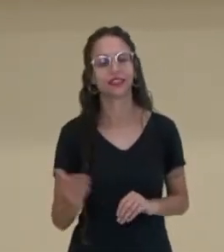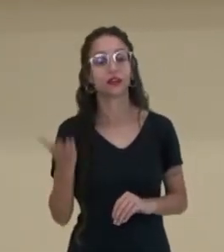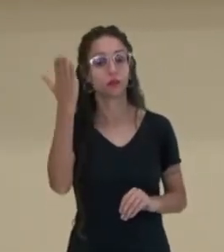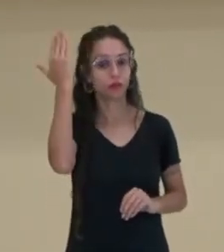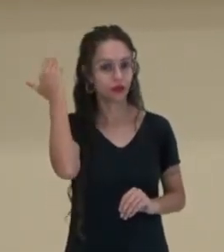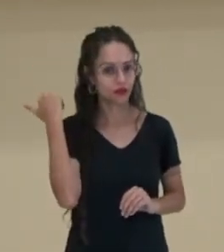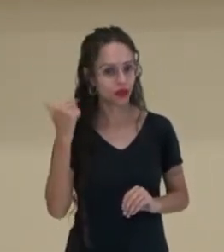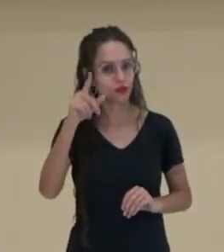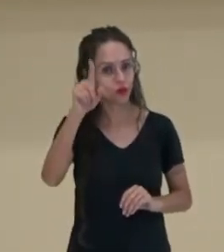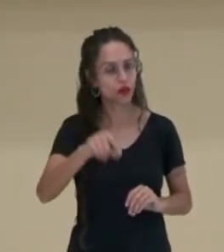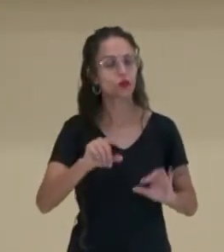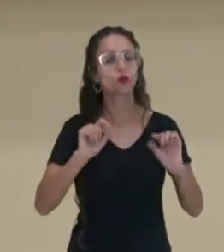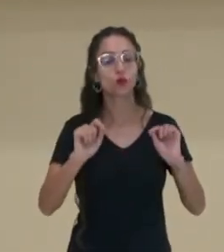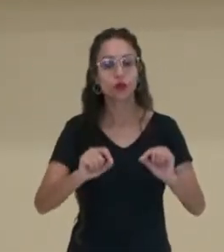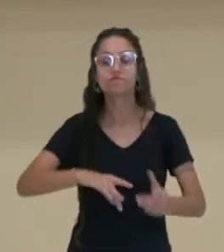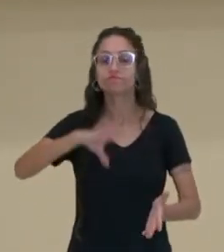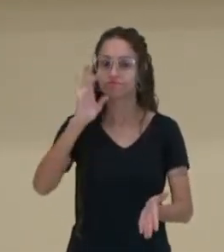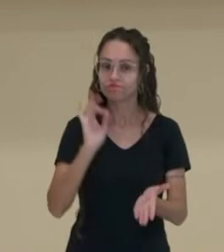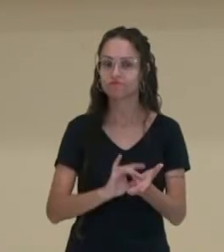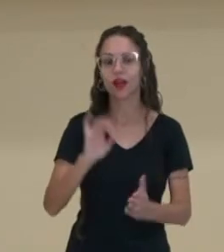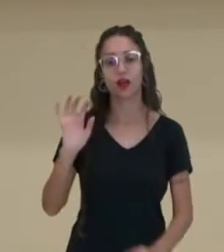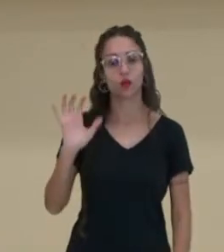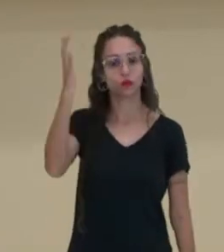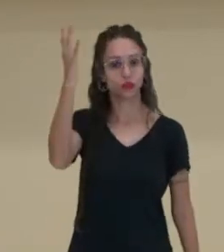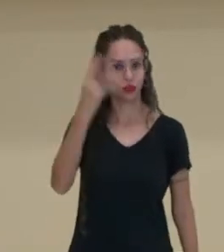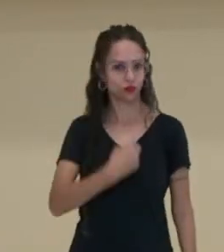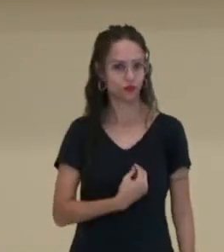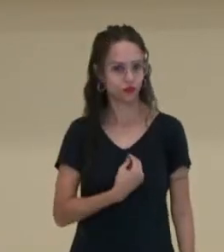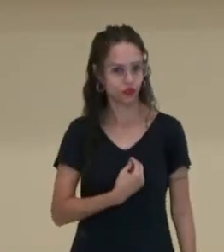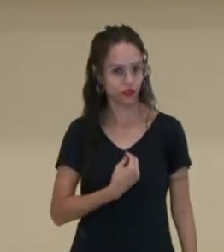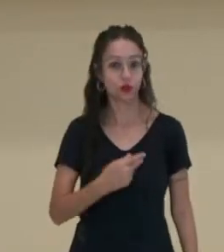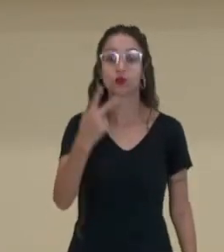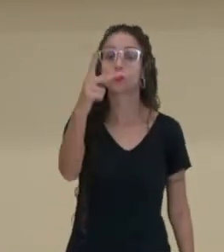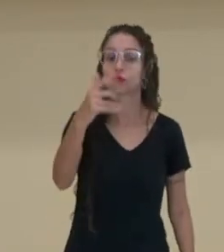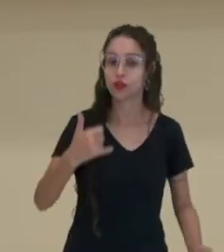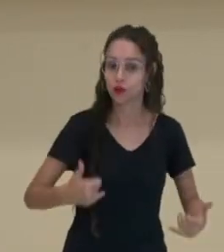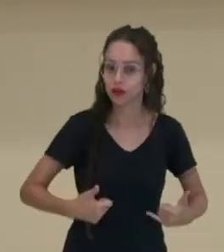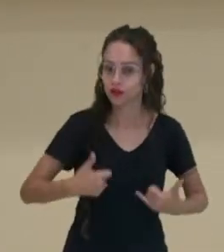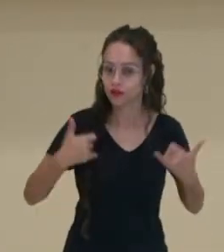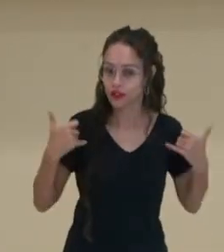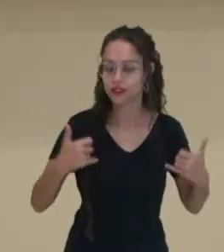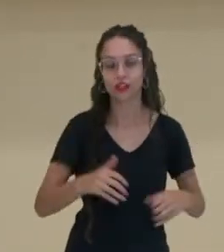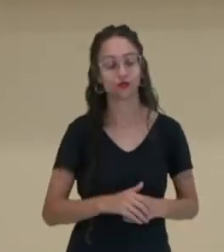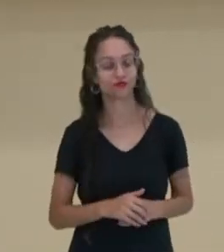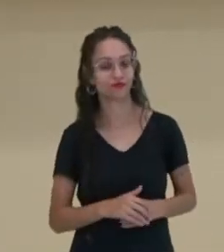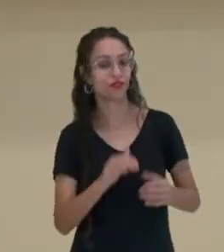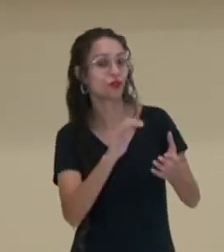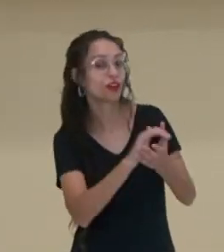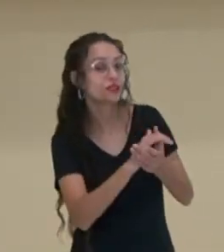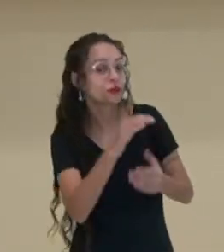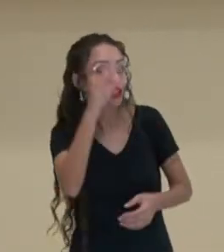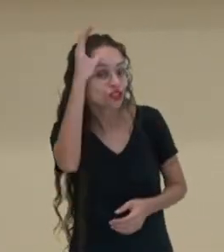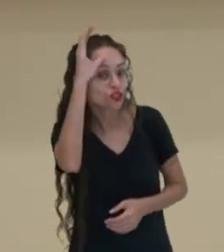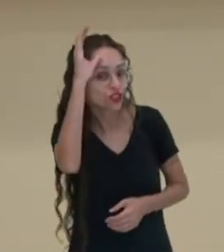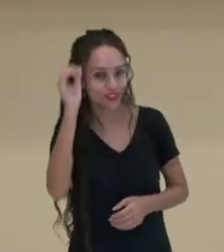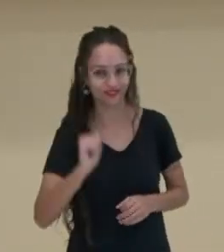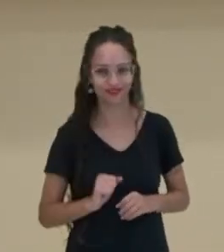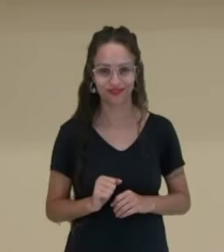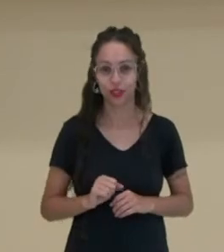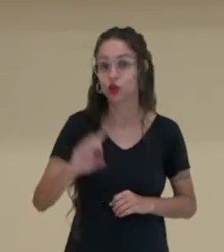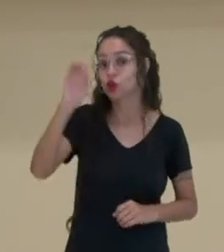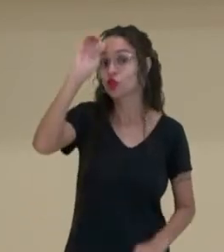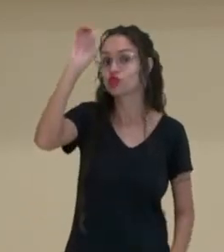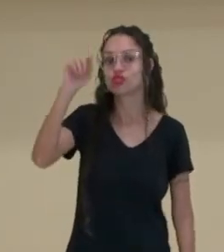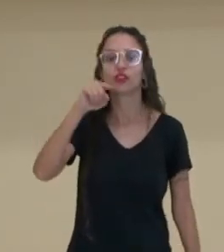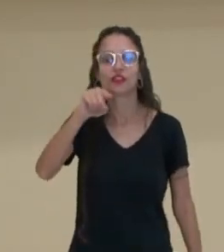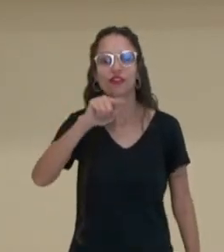passado é aquilo que realmente aconteceu em nossas vidas. O seu aniversário, o casamento da titia, né? O dia lá que